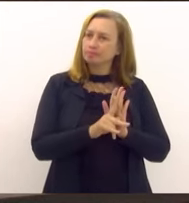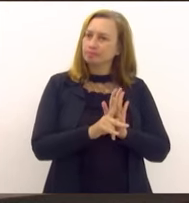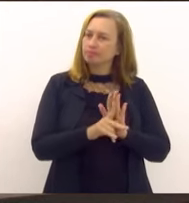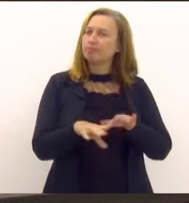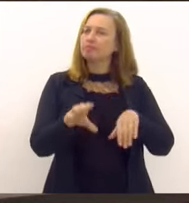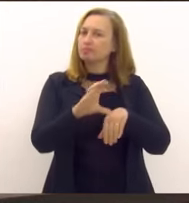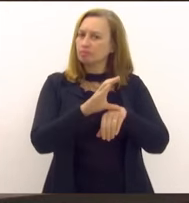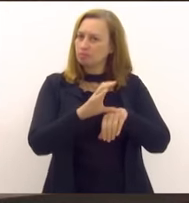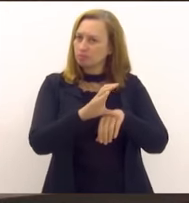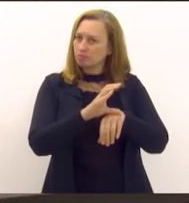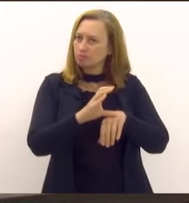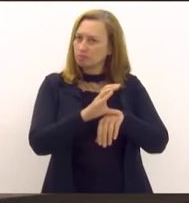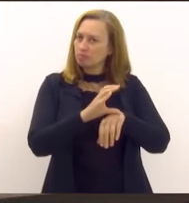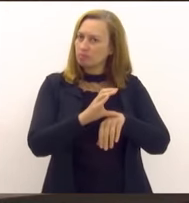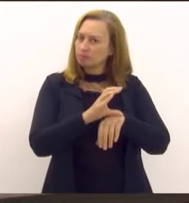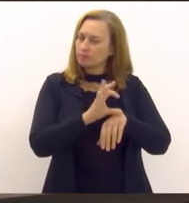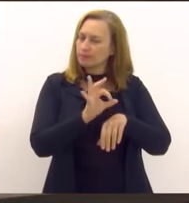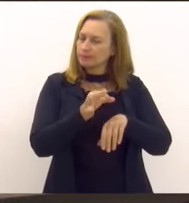constitucional.